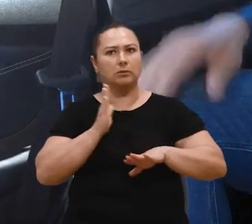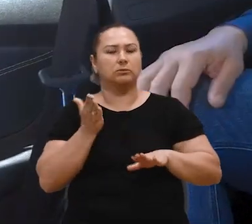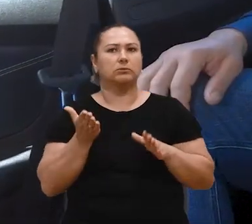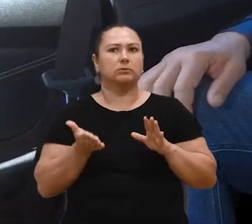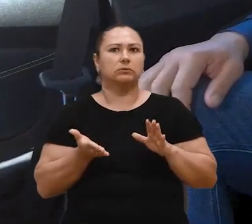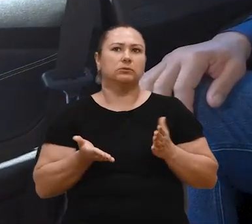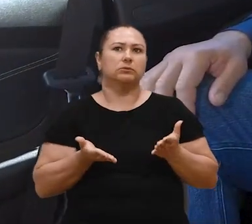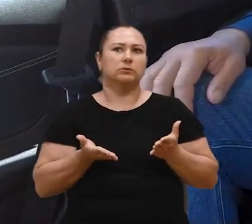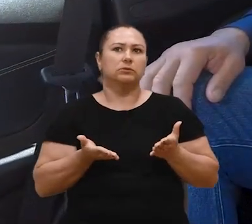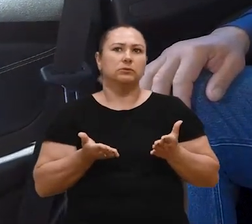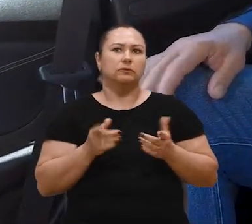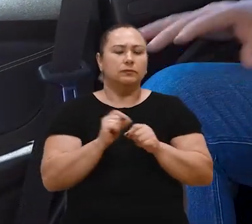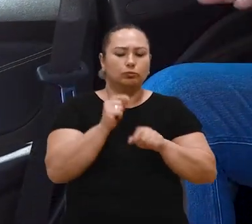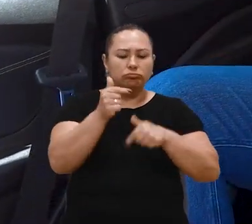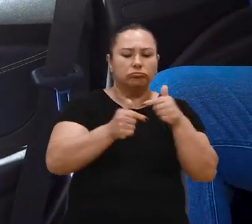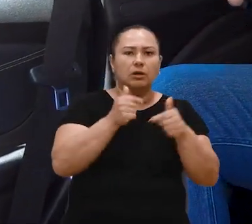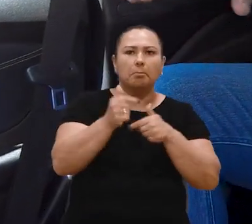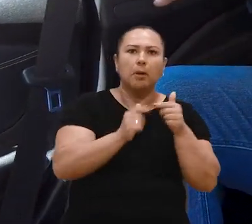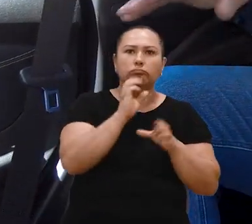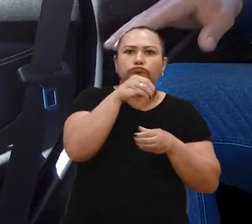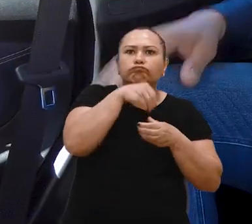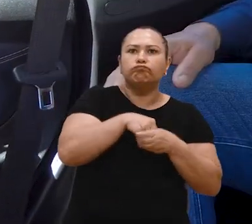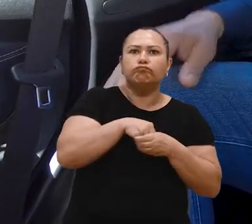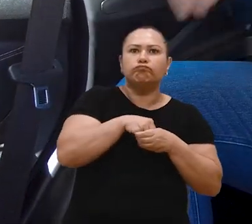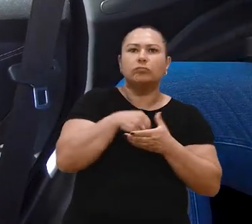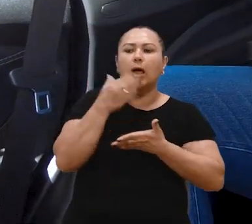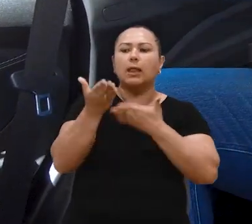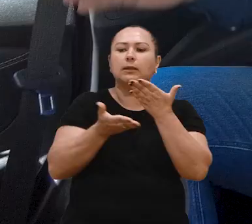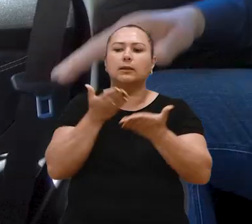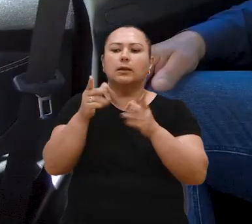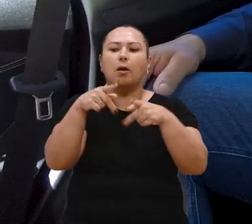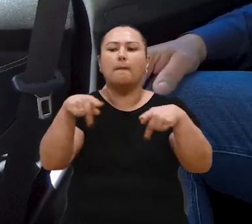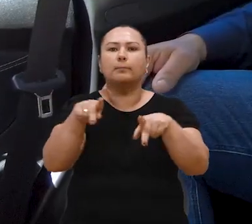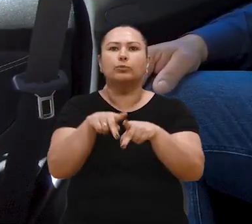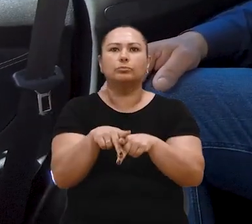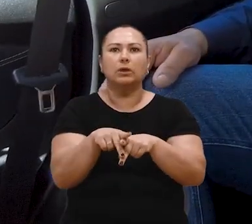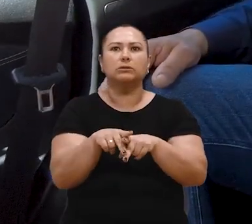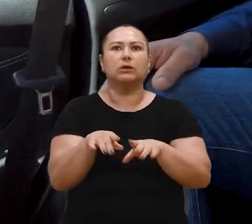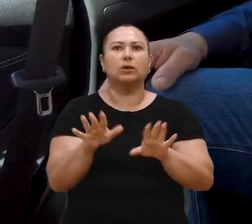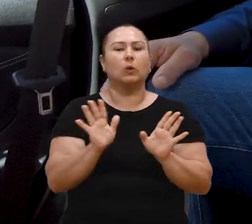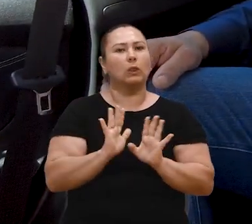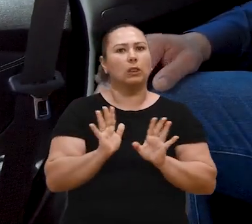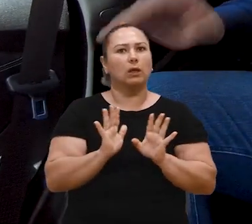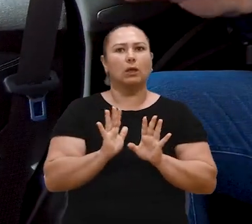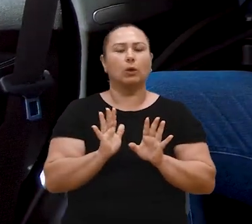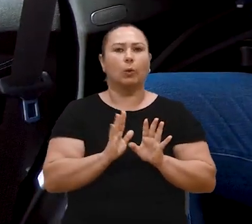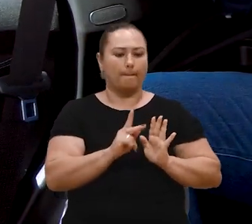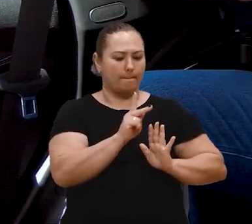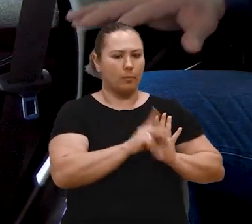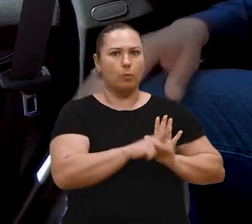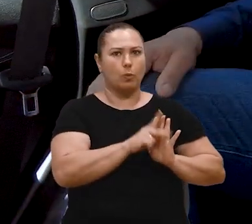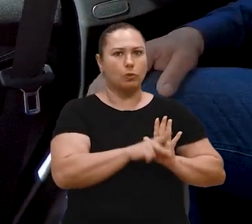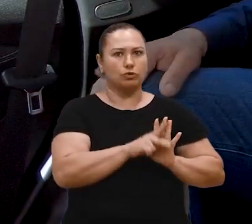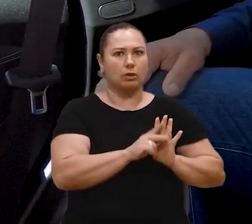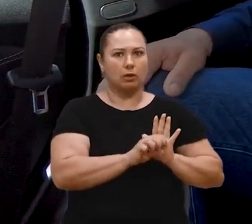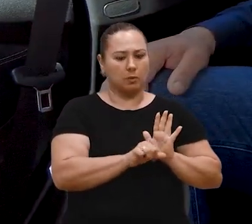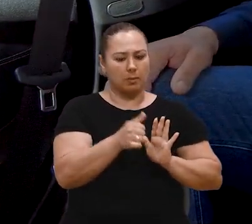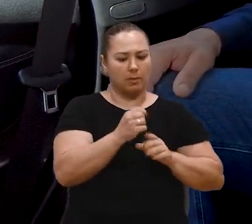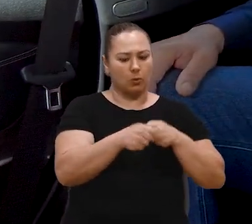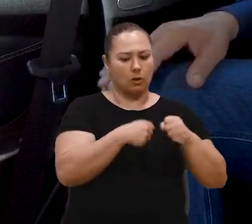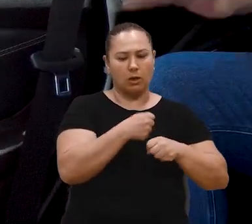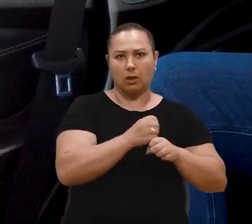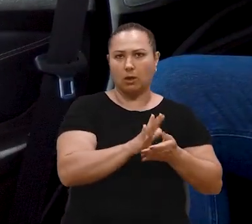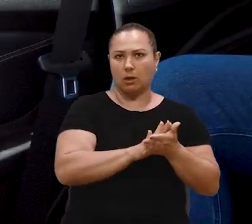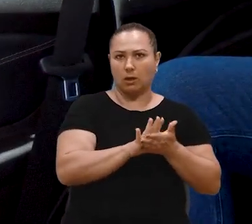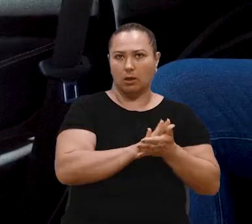mais fazendo os trabalhos internos, atendendo a população. Não colocamos projetos ainda nesse primeiro